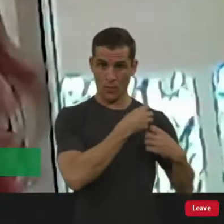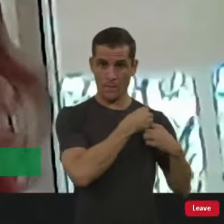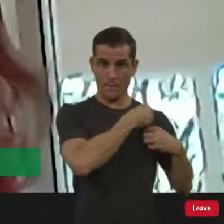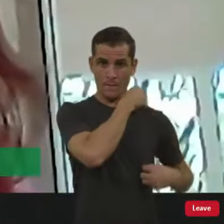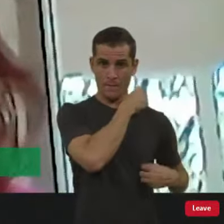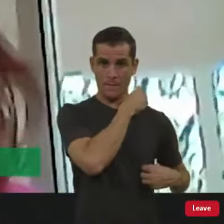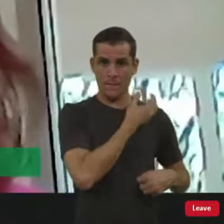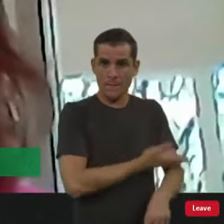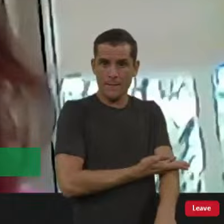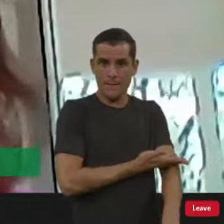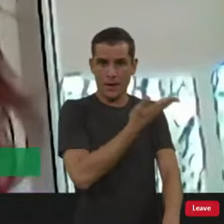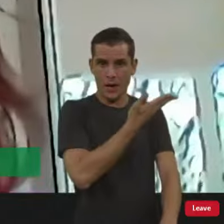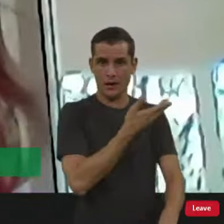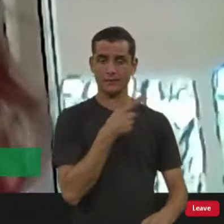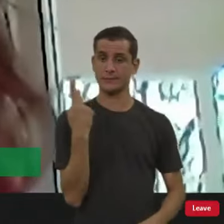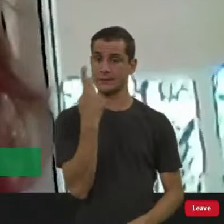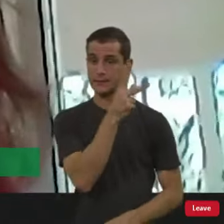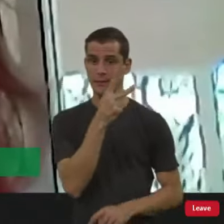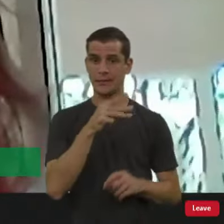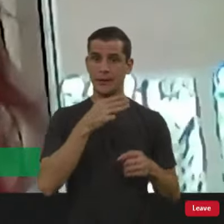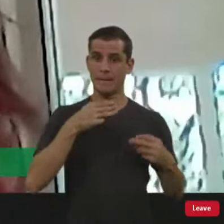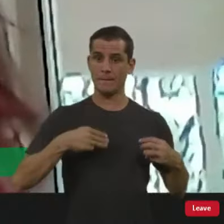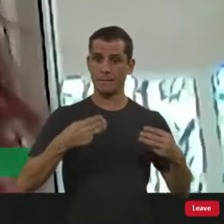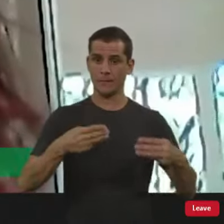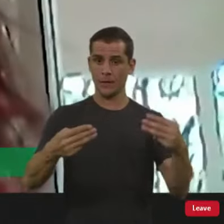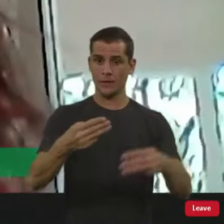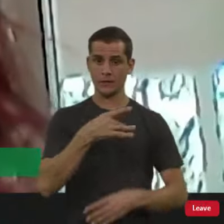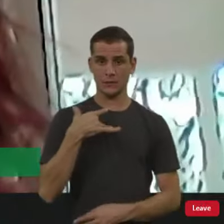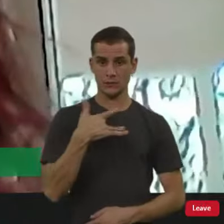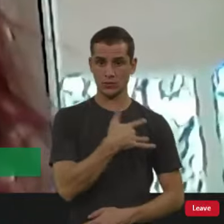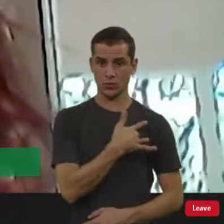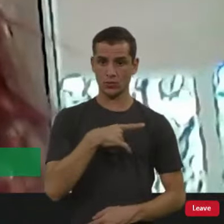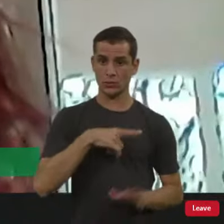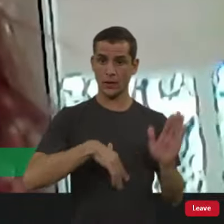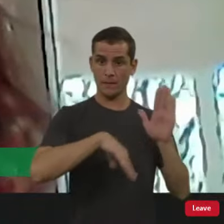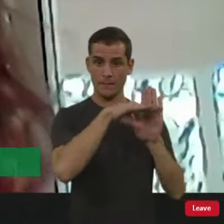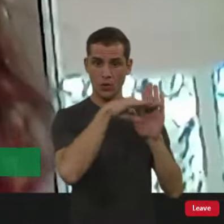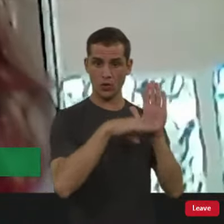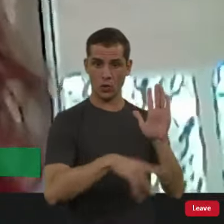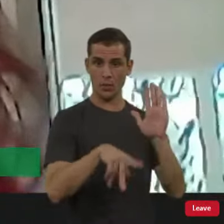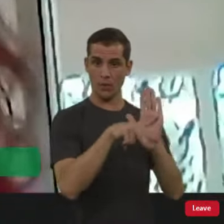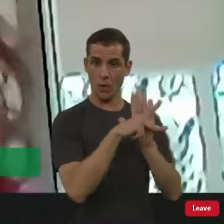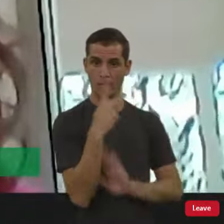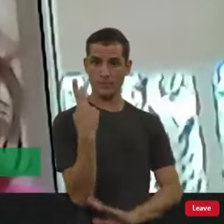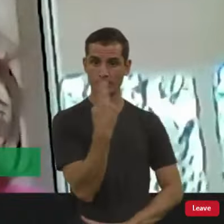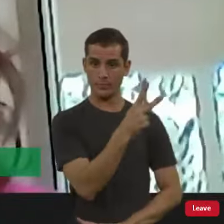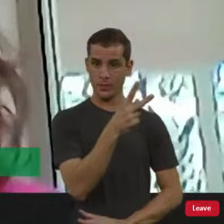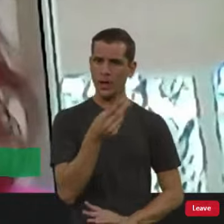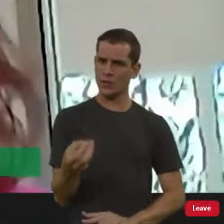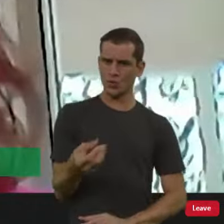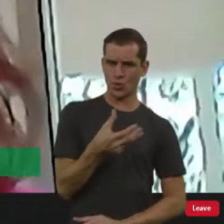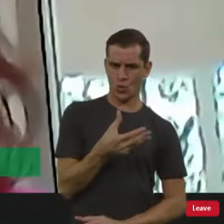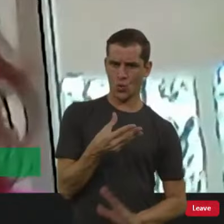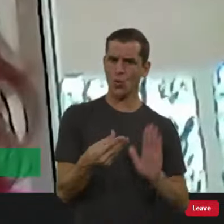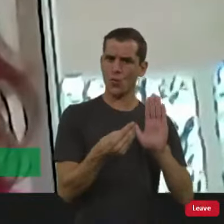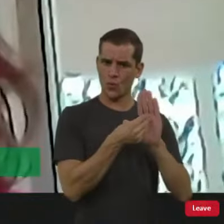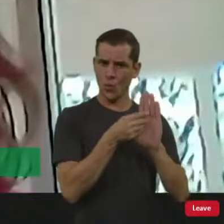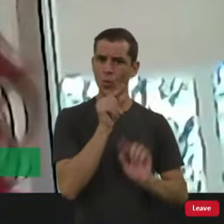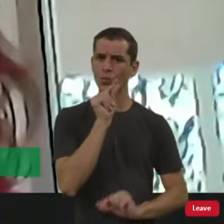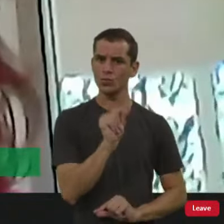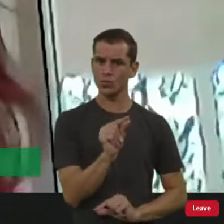Estamos aguardando a publicação do protocolo que acaba de ser atualizado pela Conitec. O protocolo vigente até então, ele